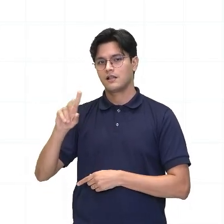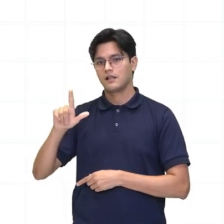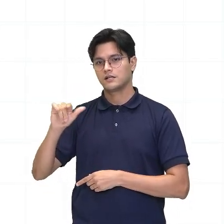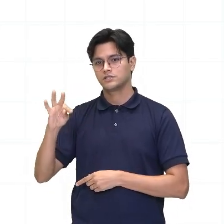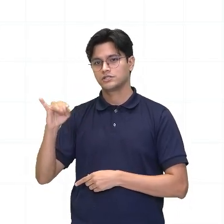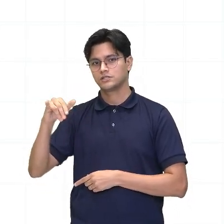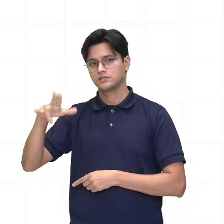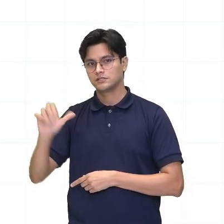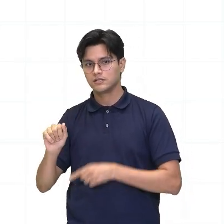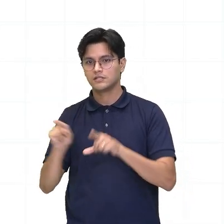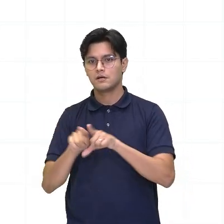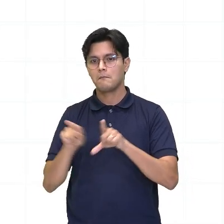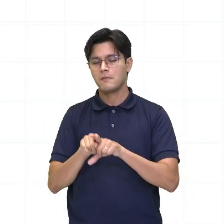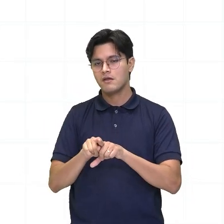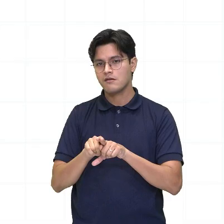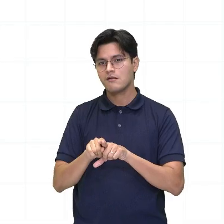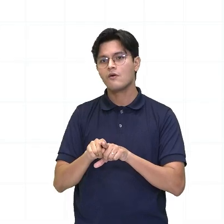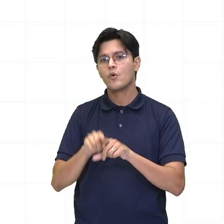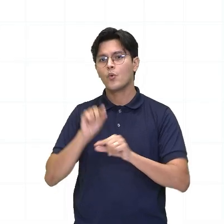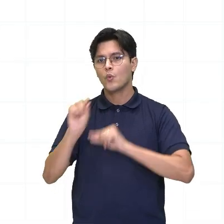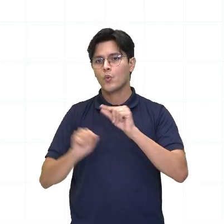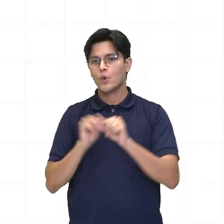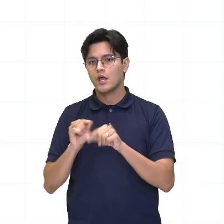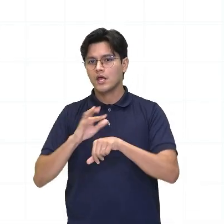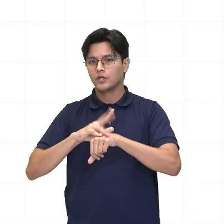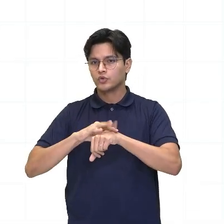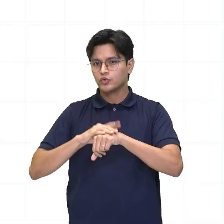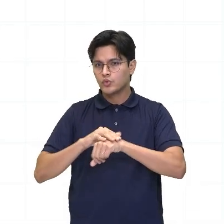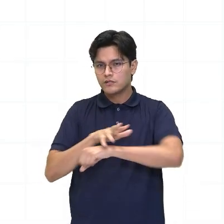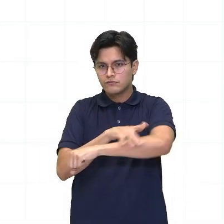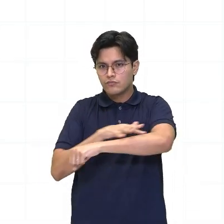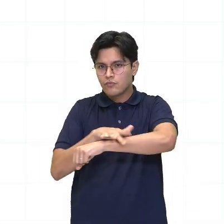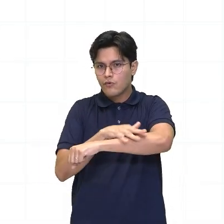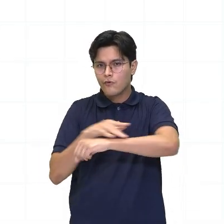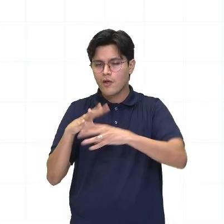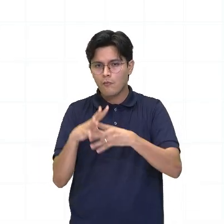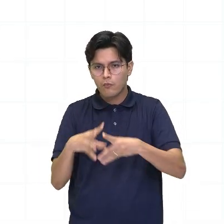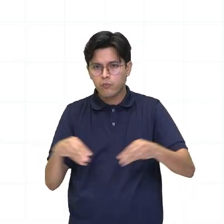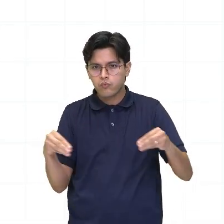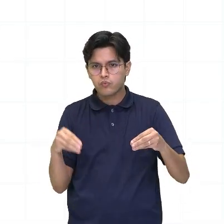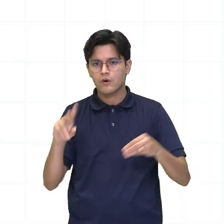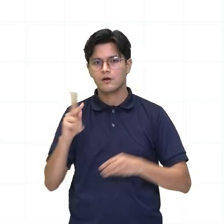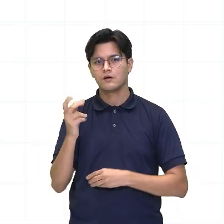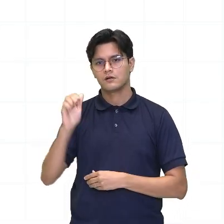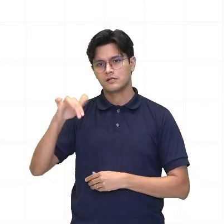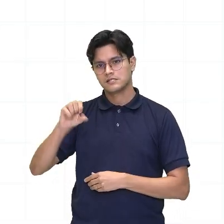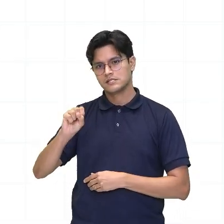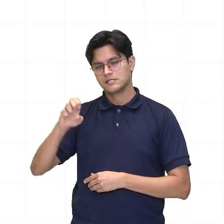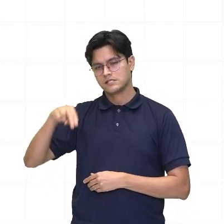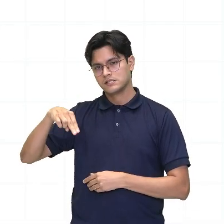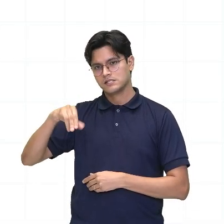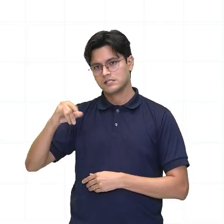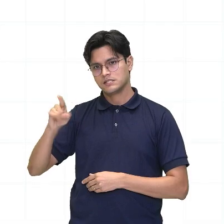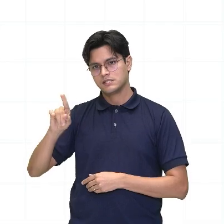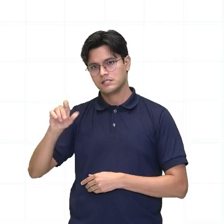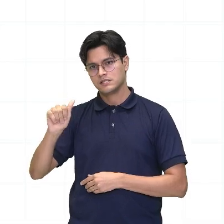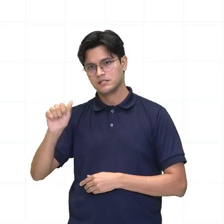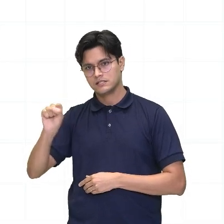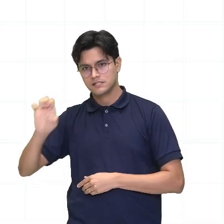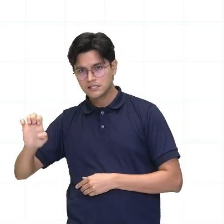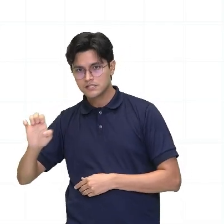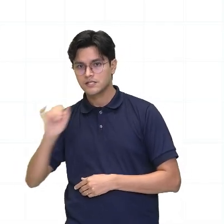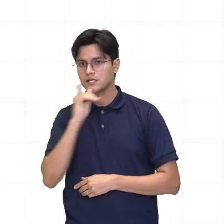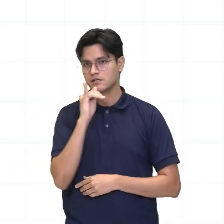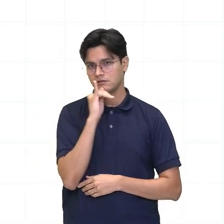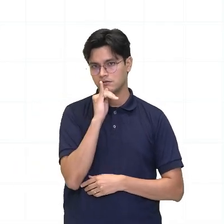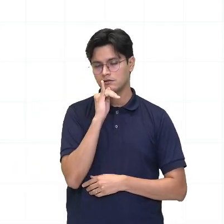A tuberculose, né, é uma bastante conhecida e também bastante grave. Ela vai causar ali, né, alguns problemas de